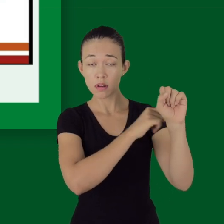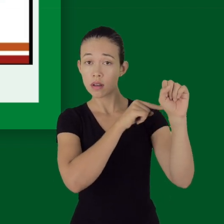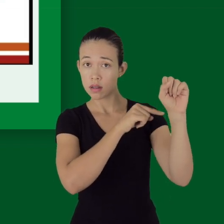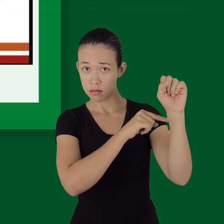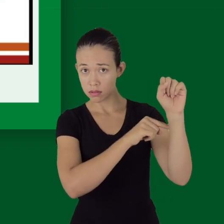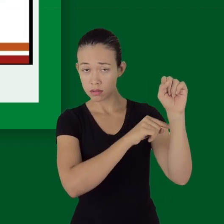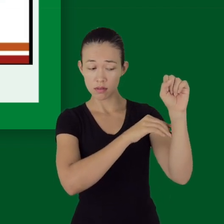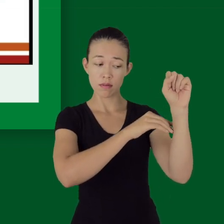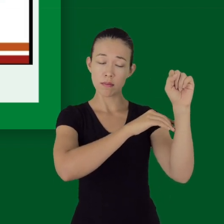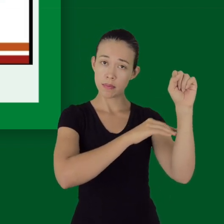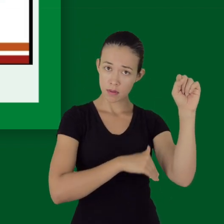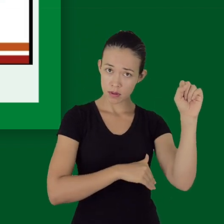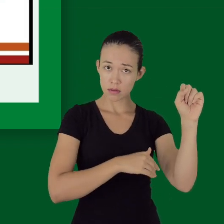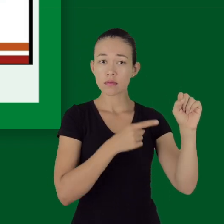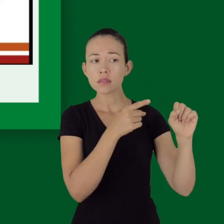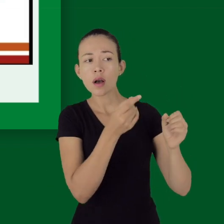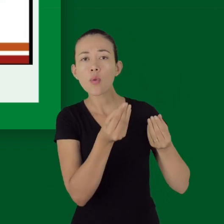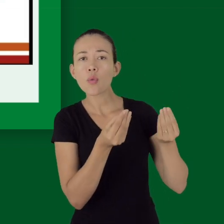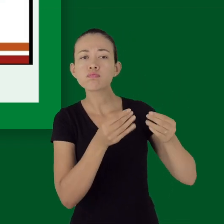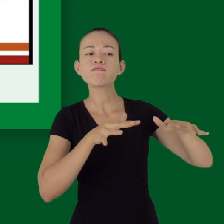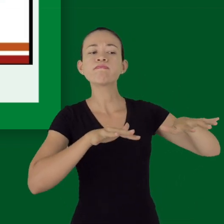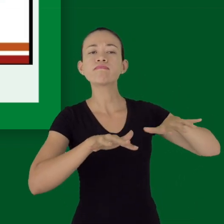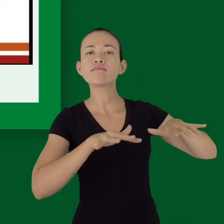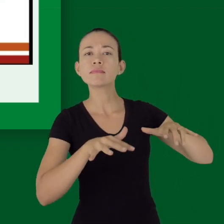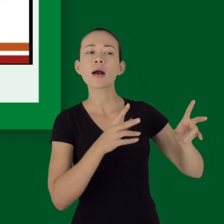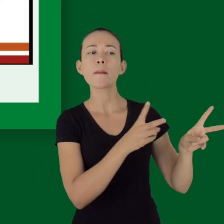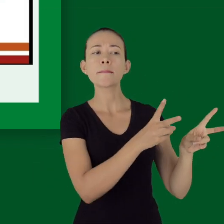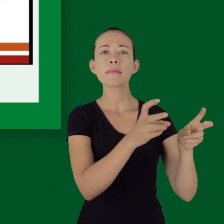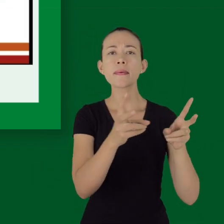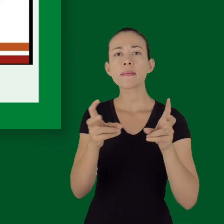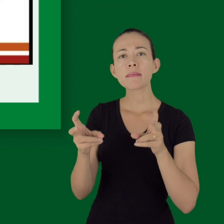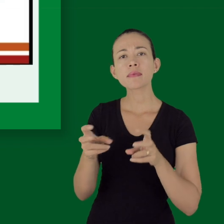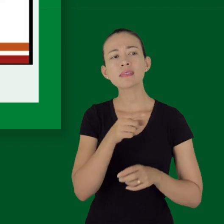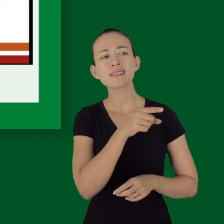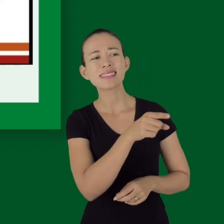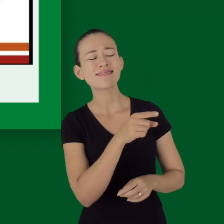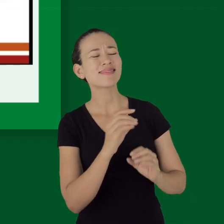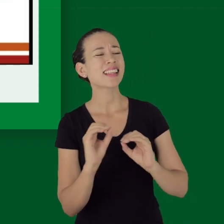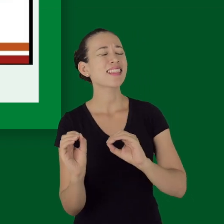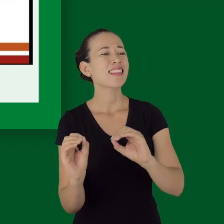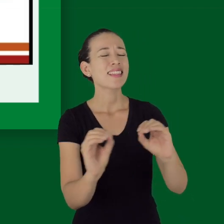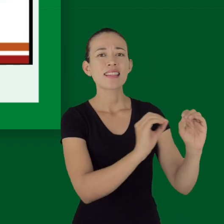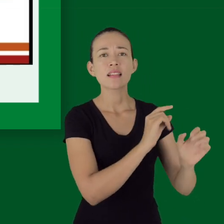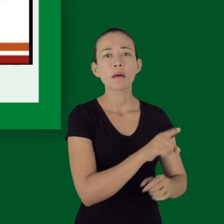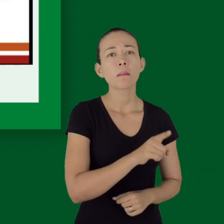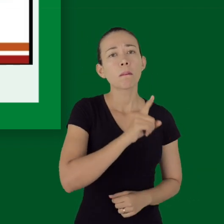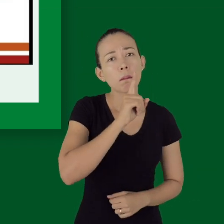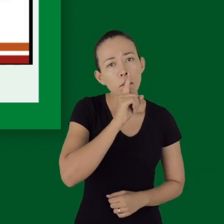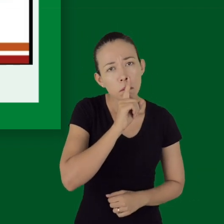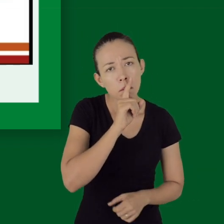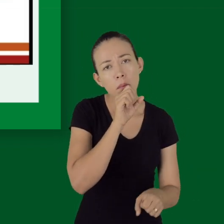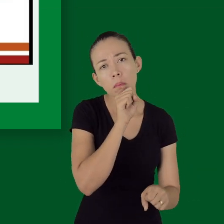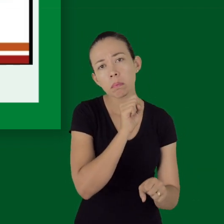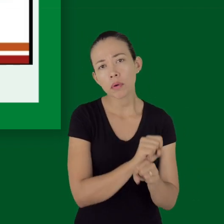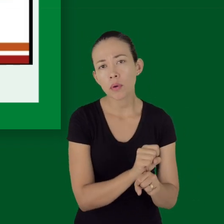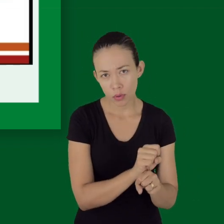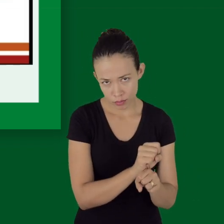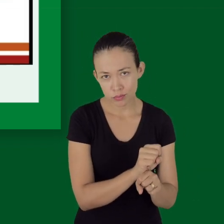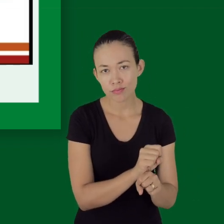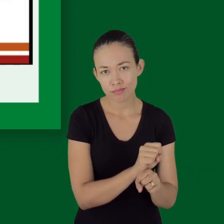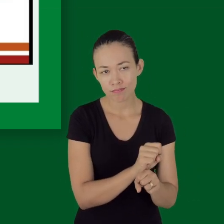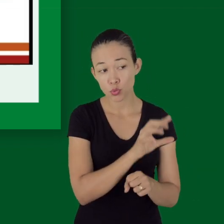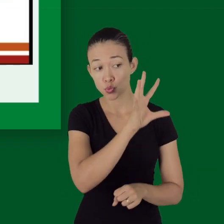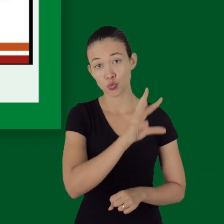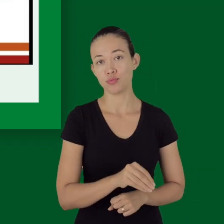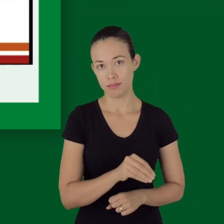completa, Frankel. E Frankel eu tenho preservação completa da função sensório-motora. Mas para avaliar